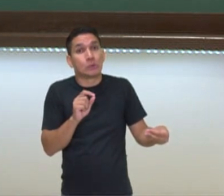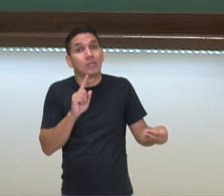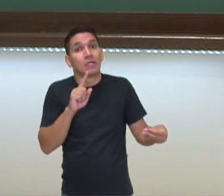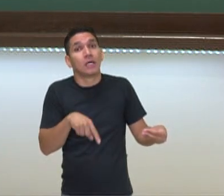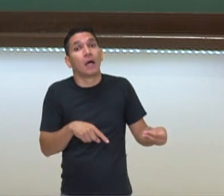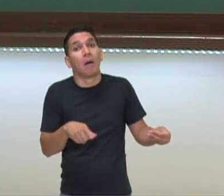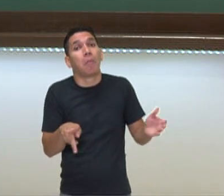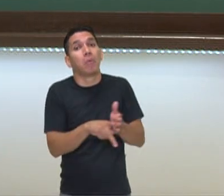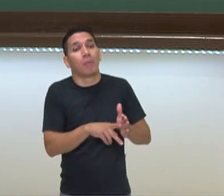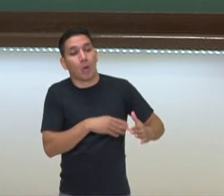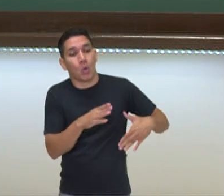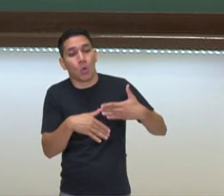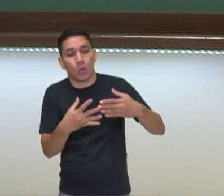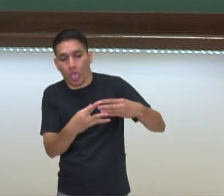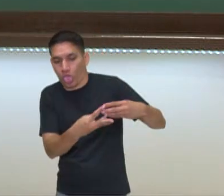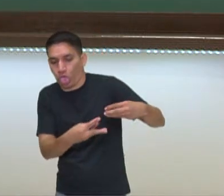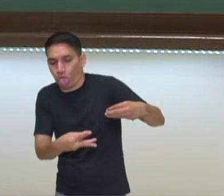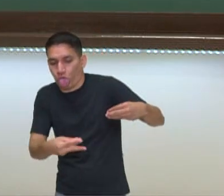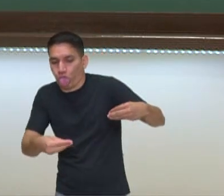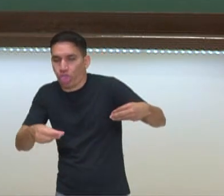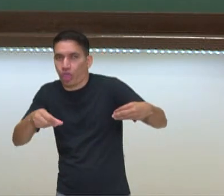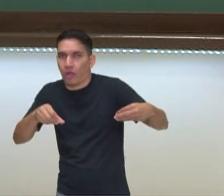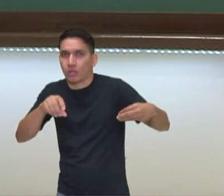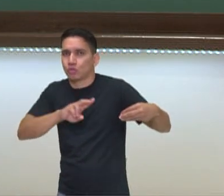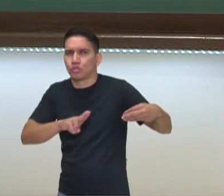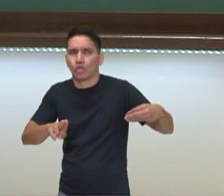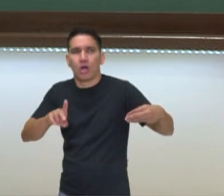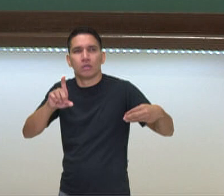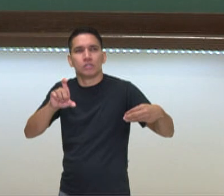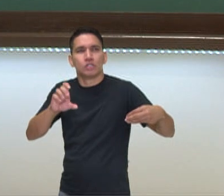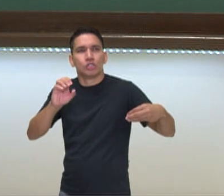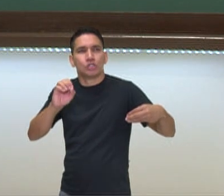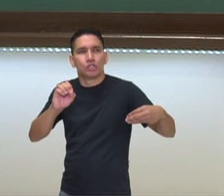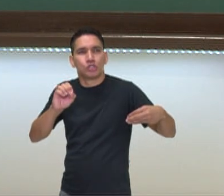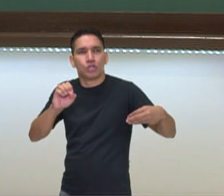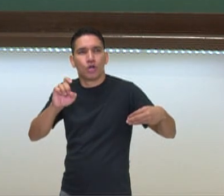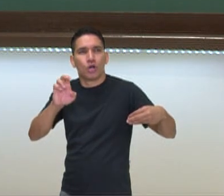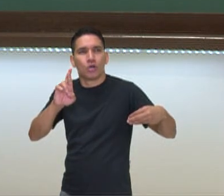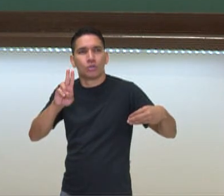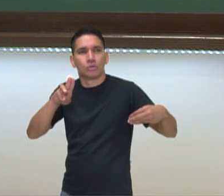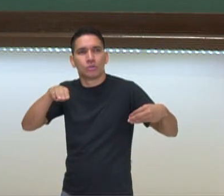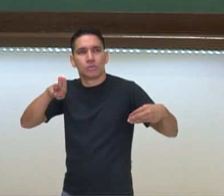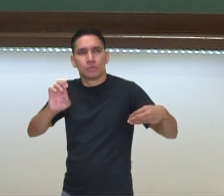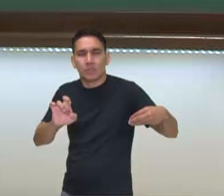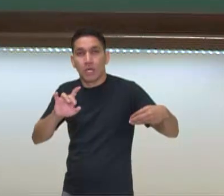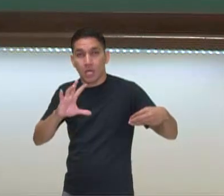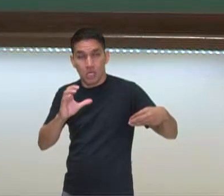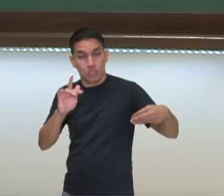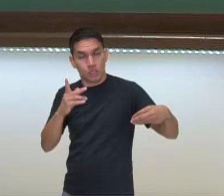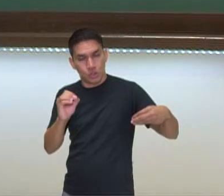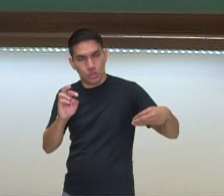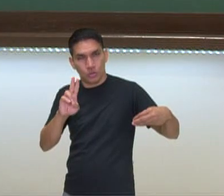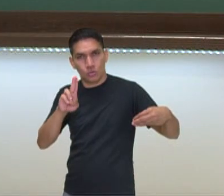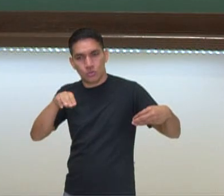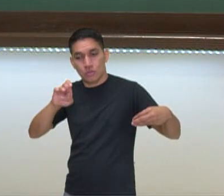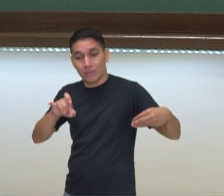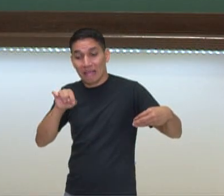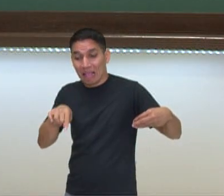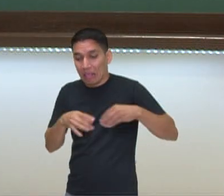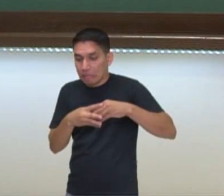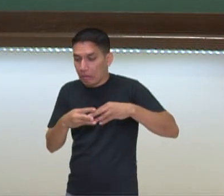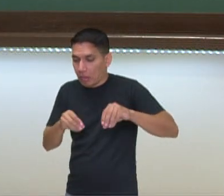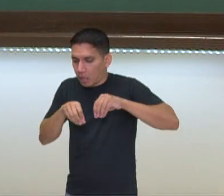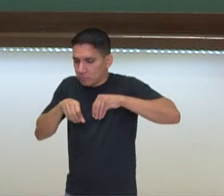no quê? Na produção do chorume, que é um líquido que, se esse líquido entra em contato com o solo, ele contamina todo o solo